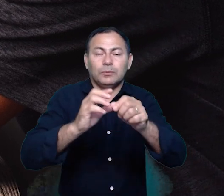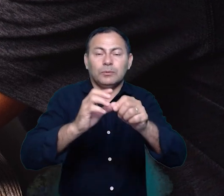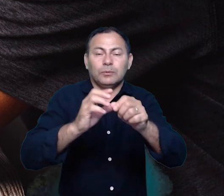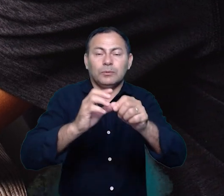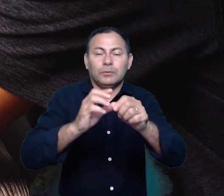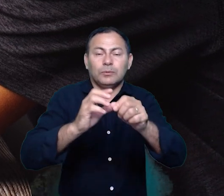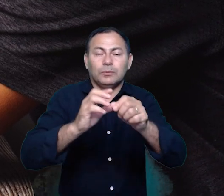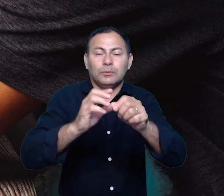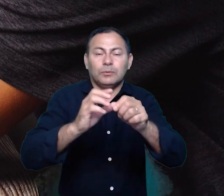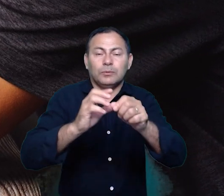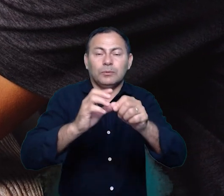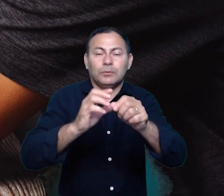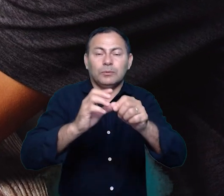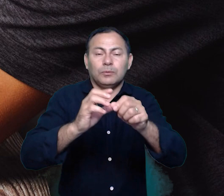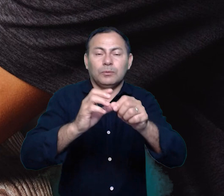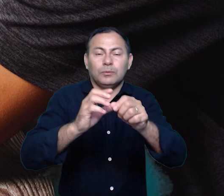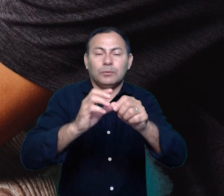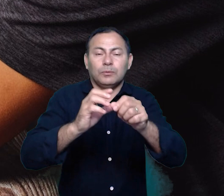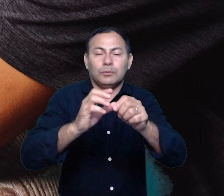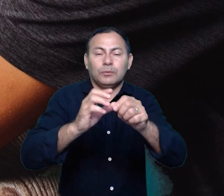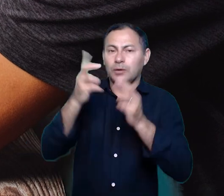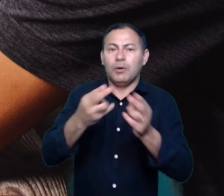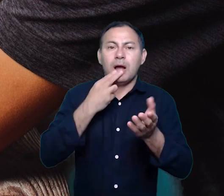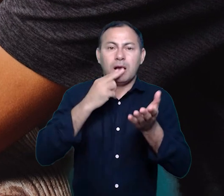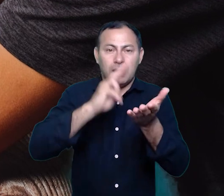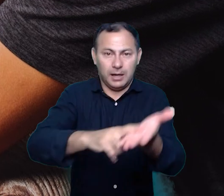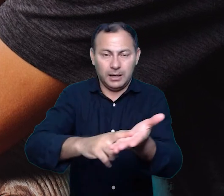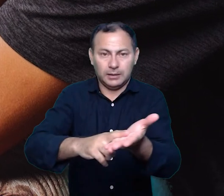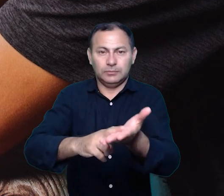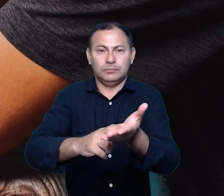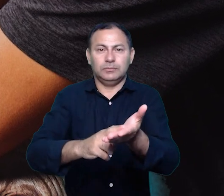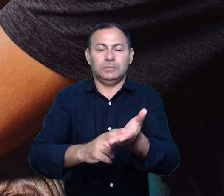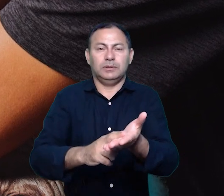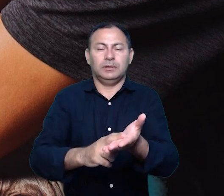autor, o Espírito de Deus, como no caso da